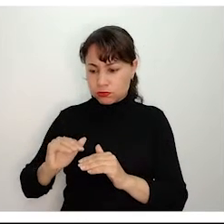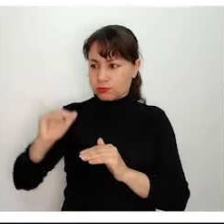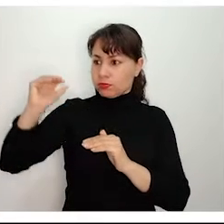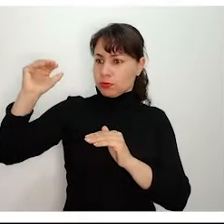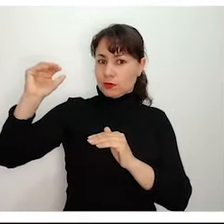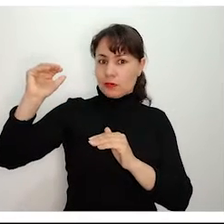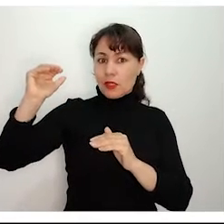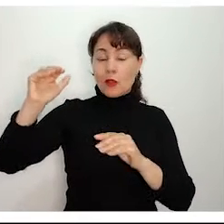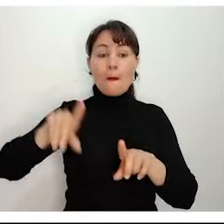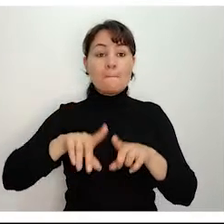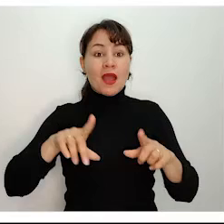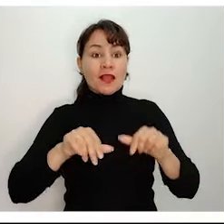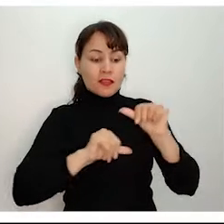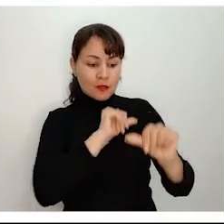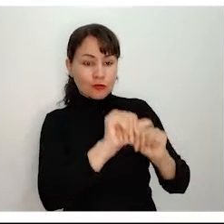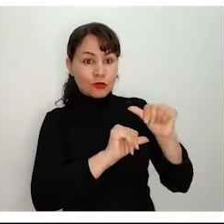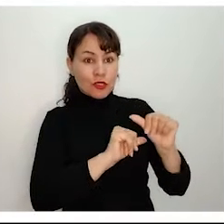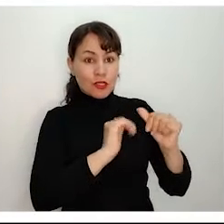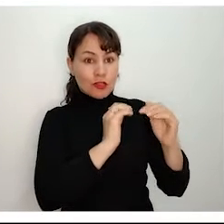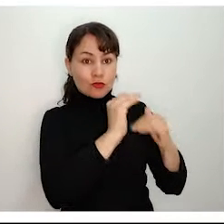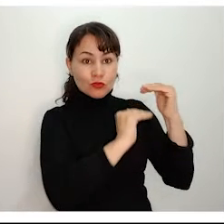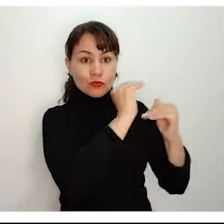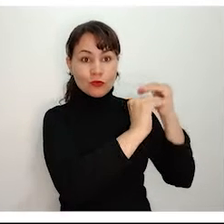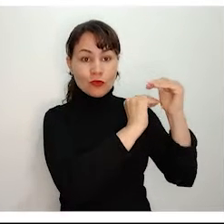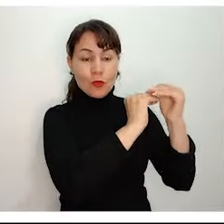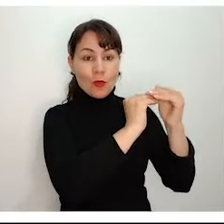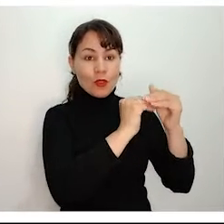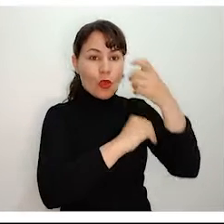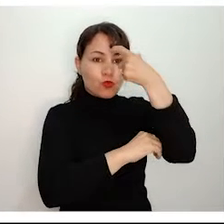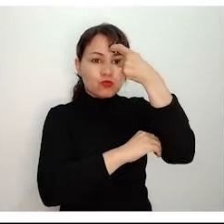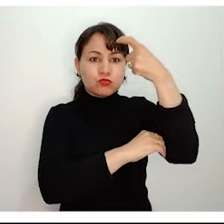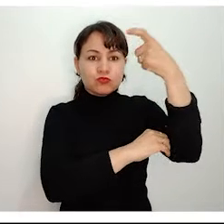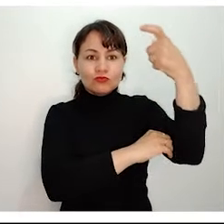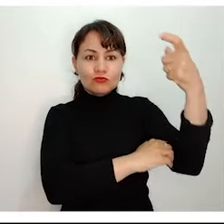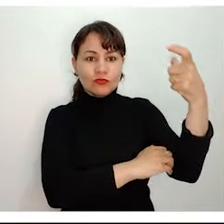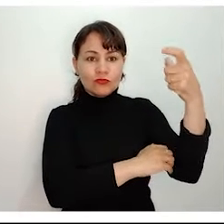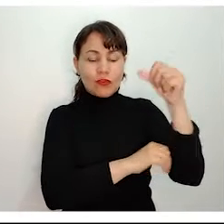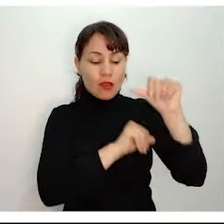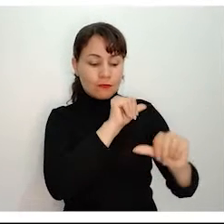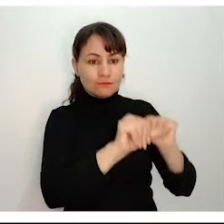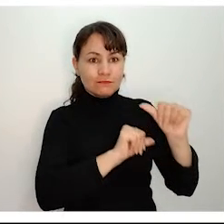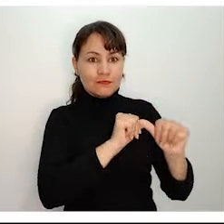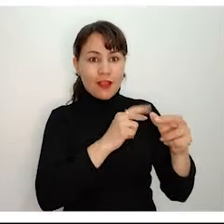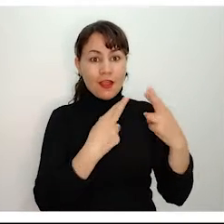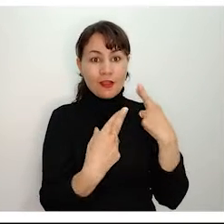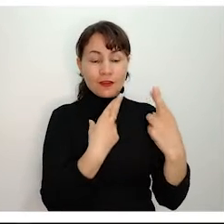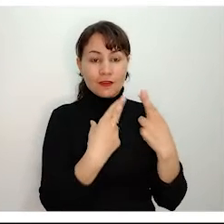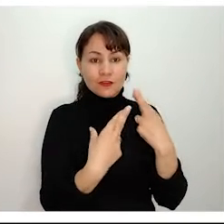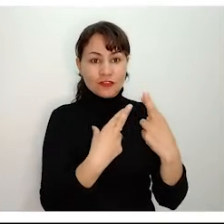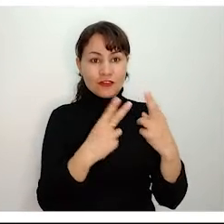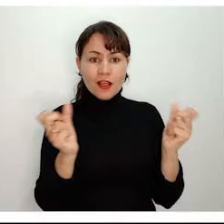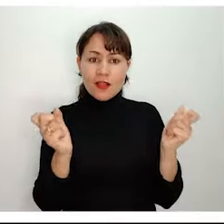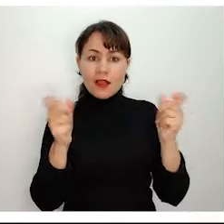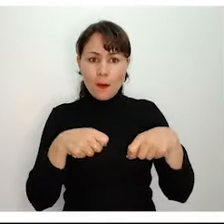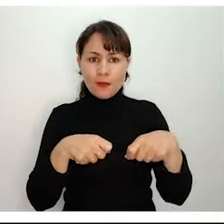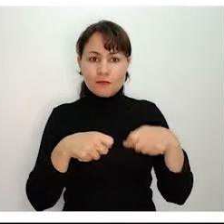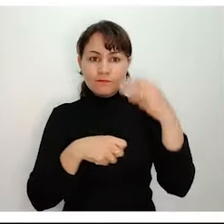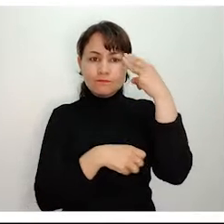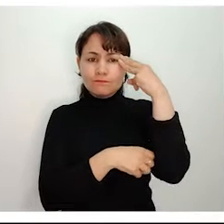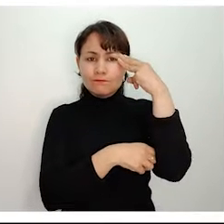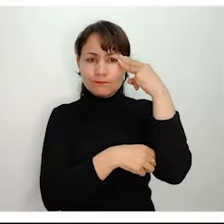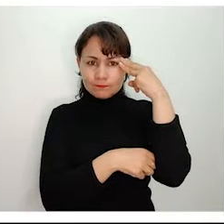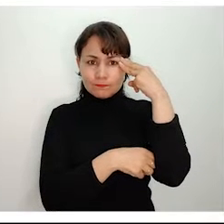o crescimento, mas as mudanças do desenvolvimento são mudanças cognitivas, são mudanças relativas